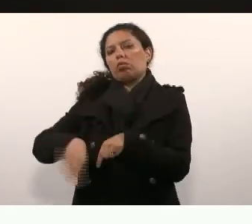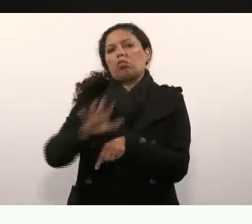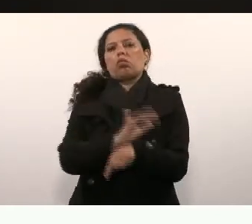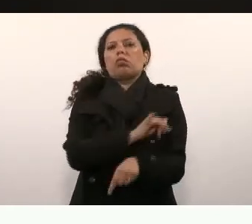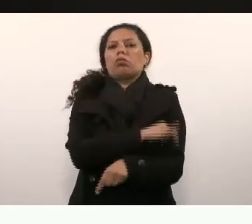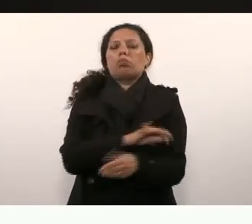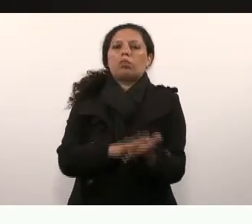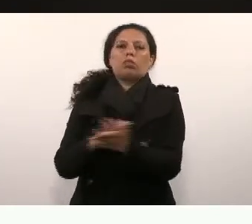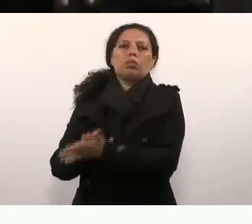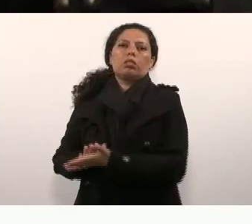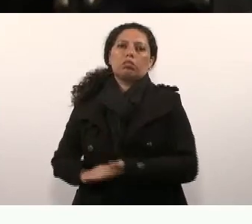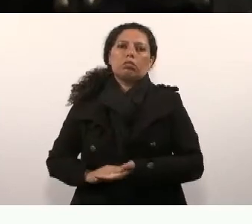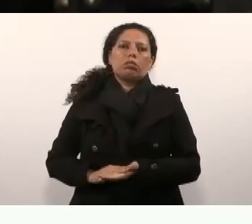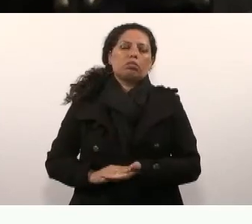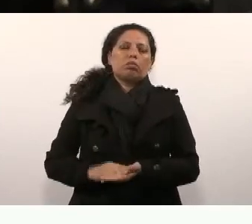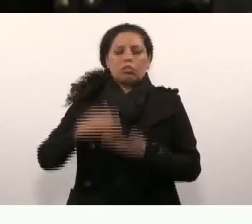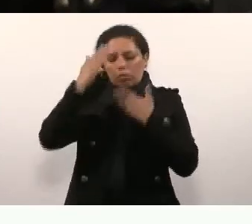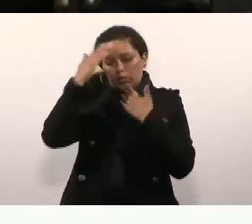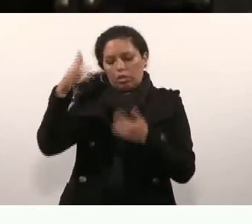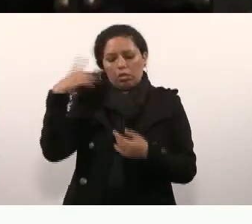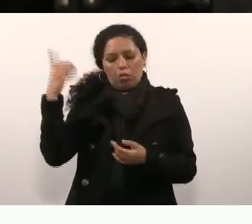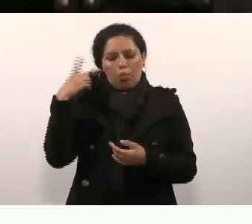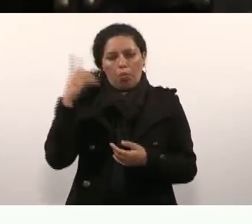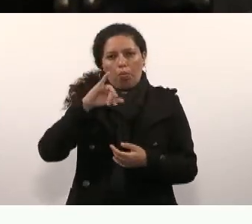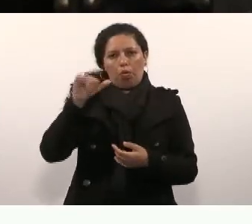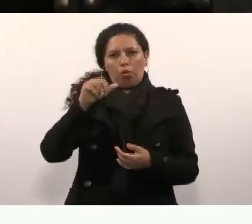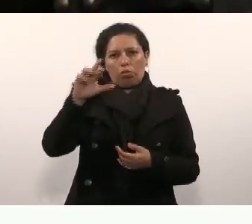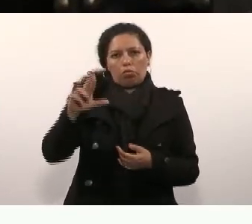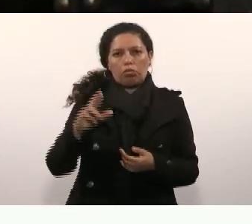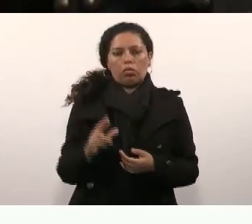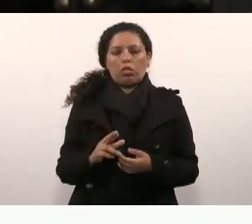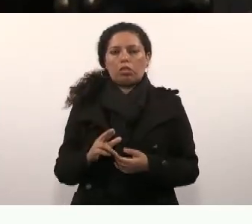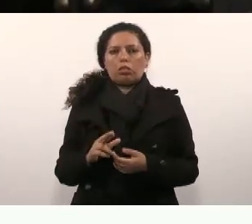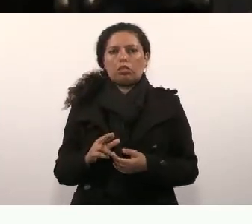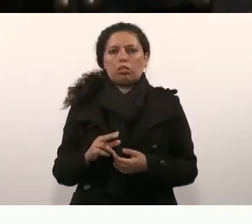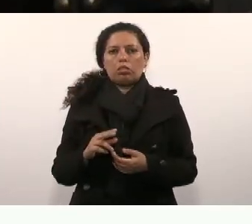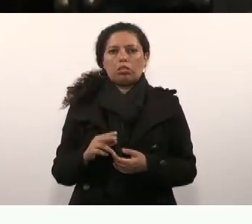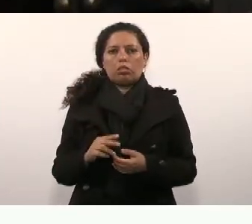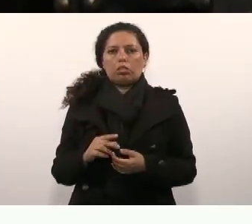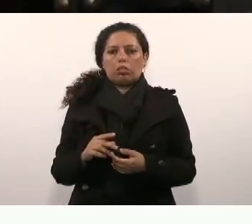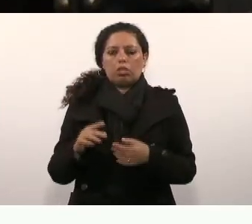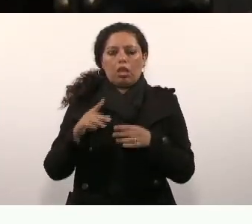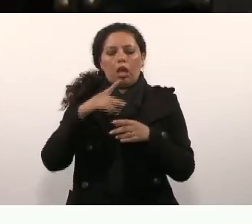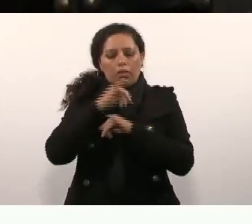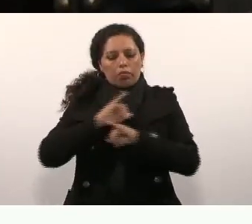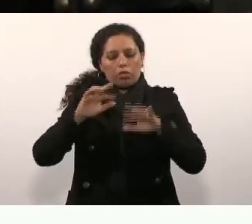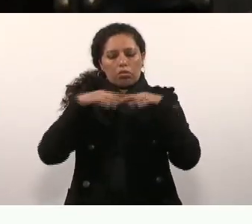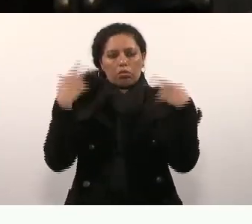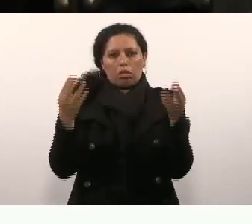Janeiro. Parabéns. Obrigado, deputado Jair Bittencourt, pelas palavras. E, diante do exposto,